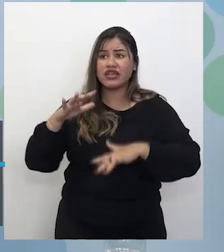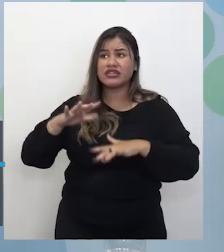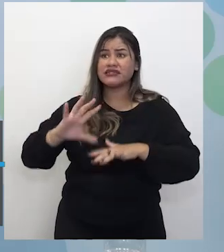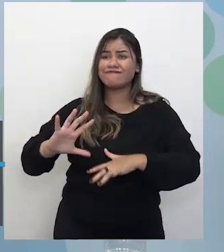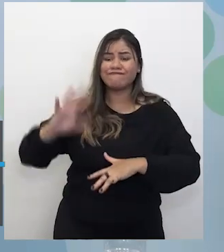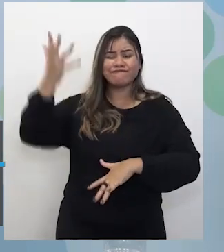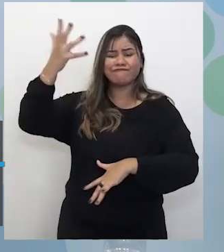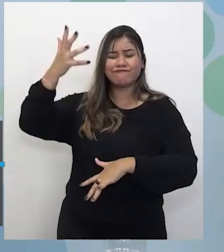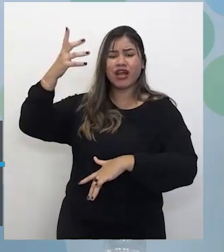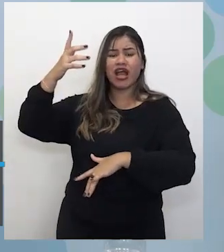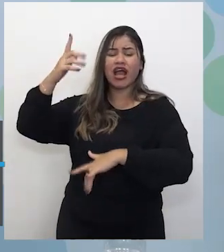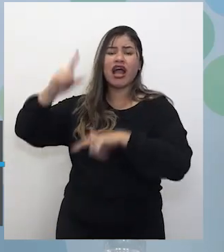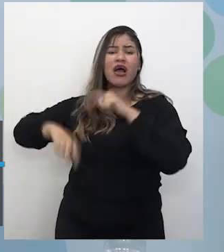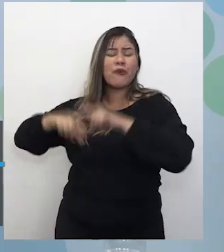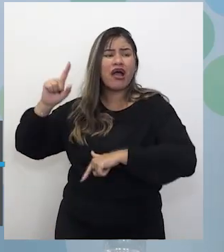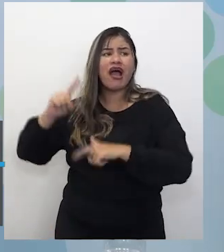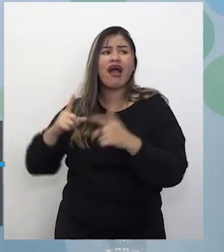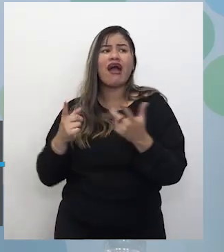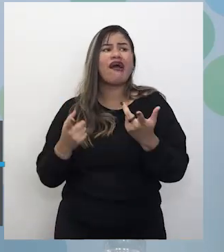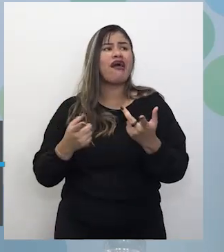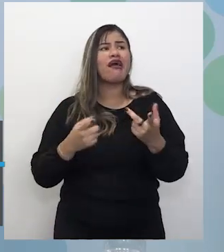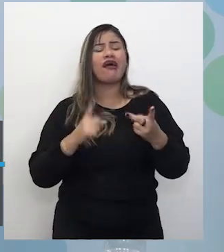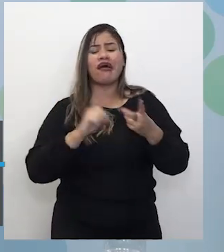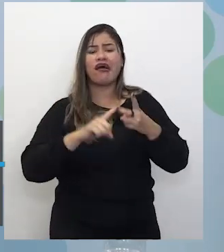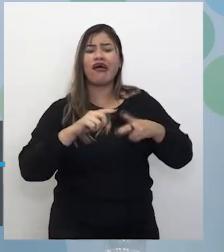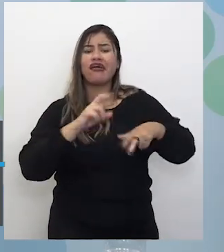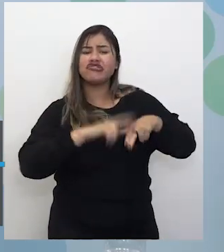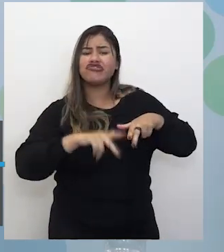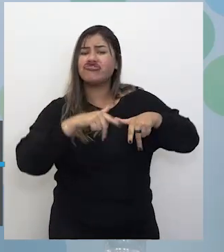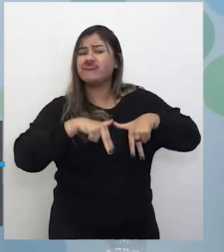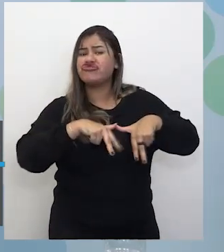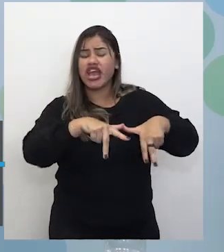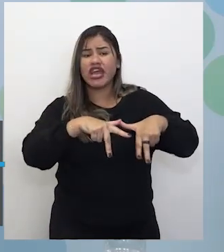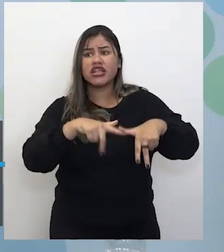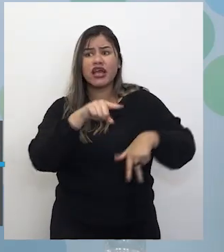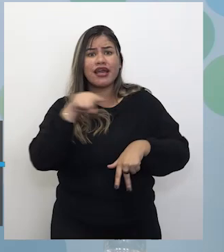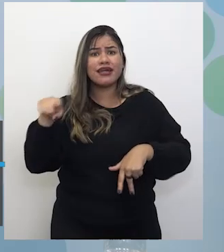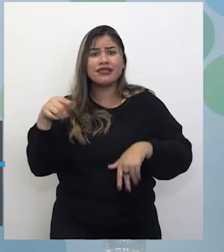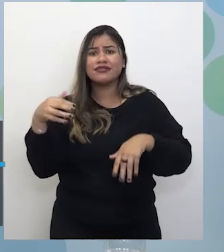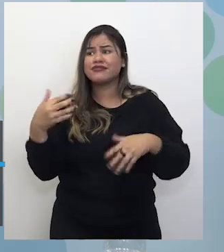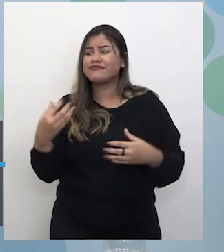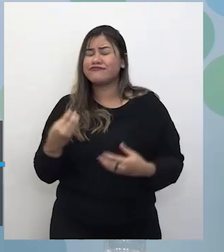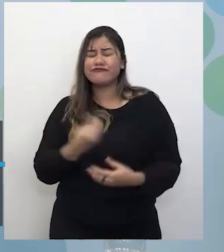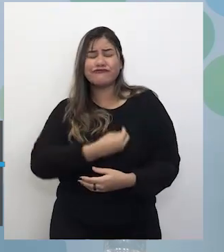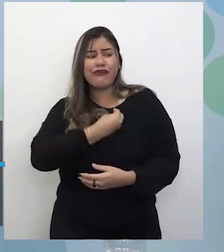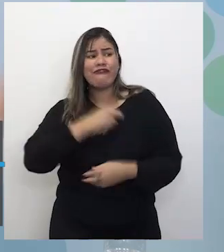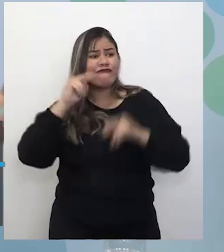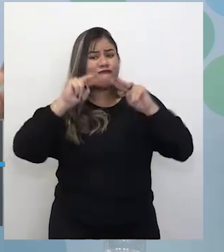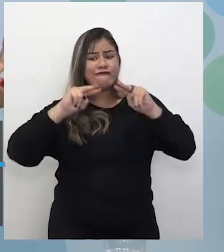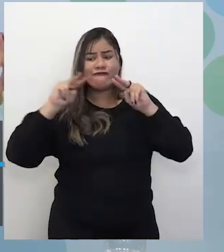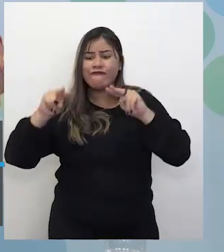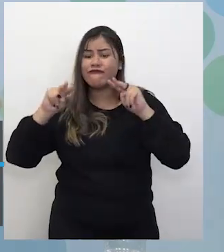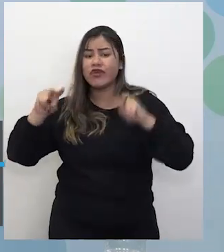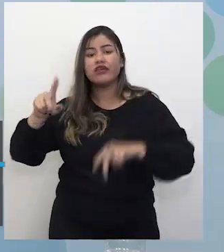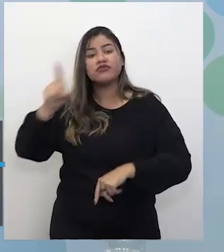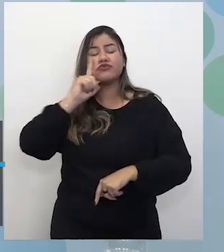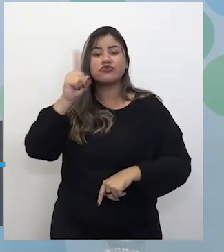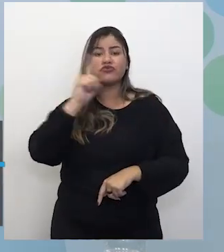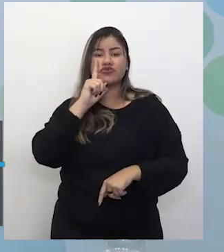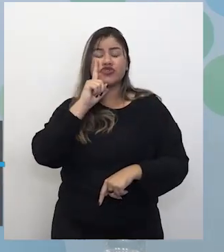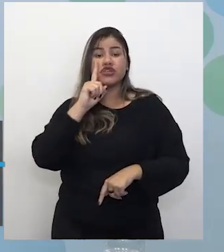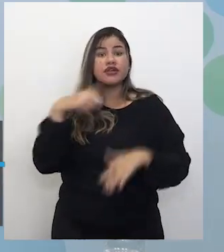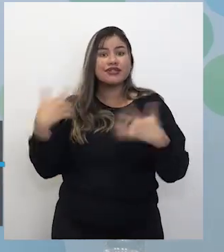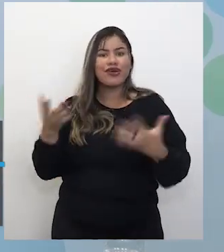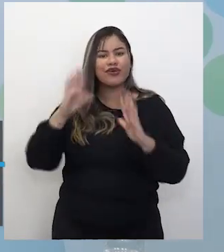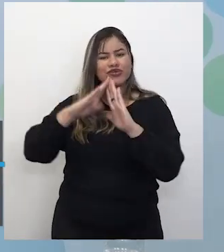as contradições de gênero, as questões raciais, está vivendo na pele todos os dias. Então, quando a gente dá espaço para o estudante na